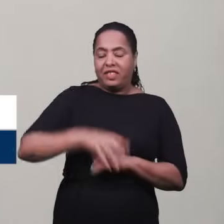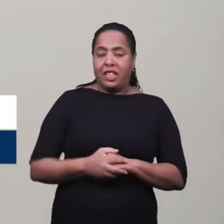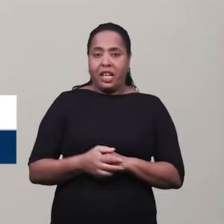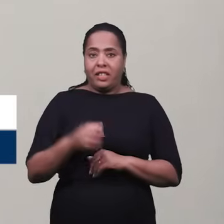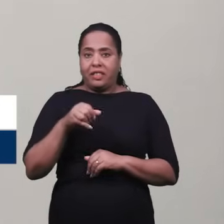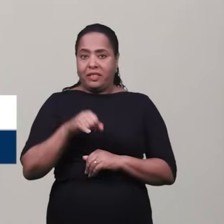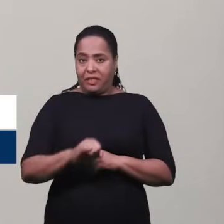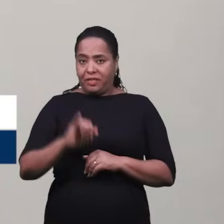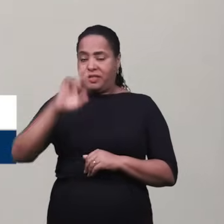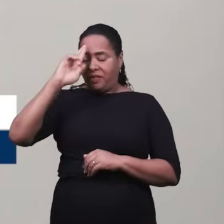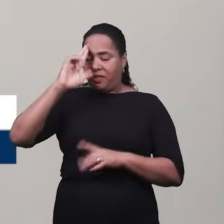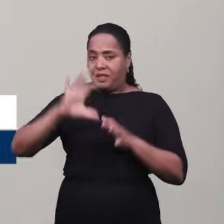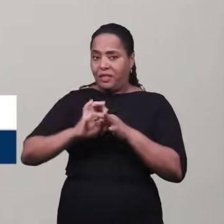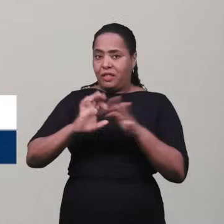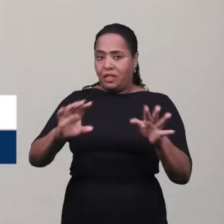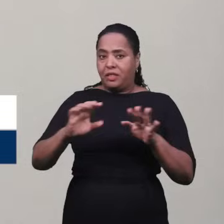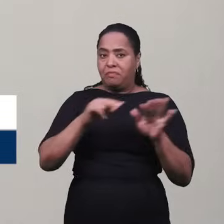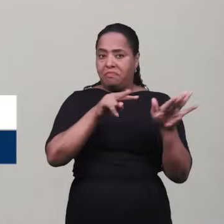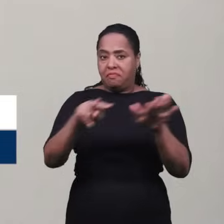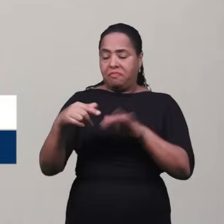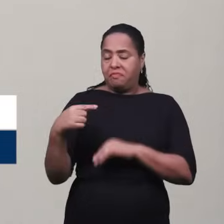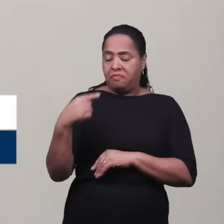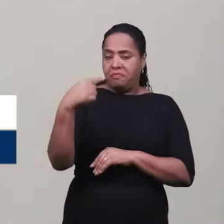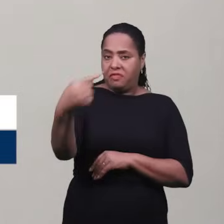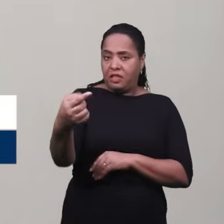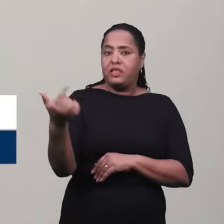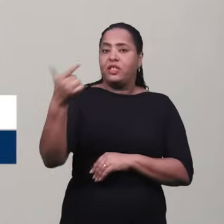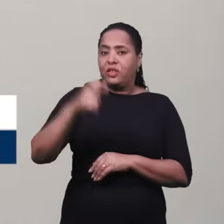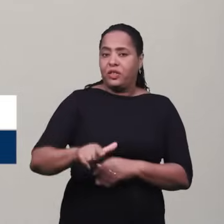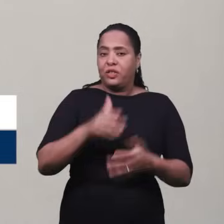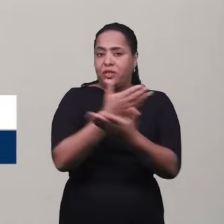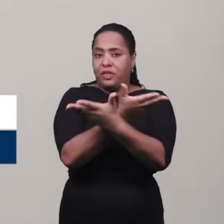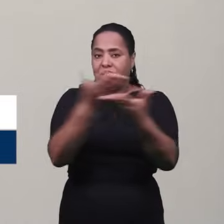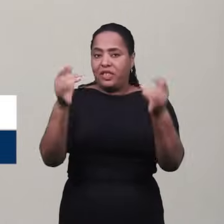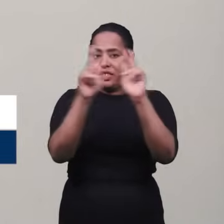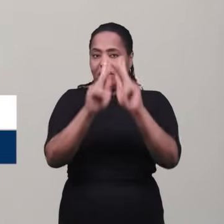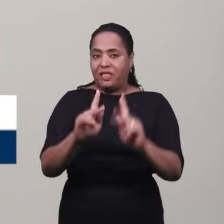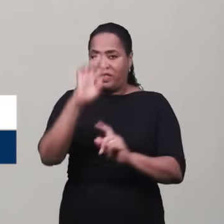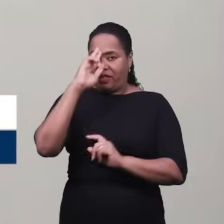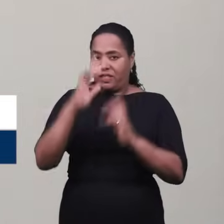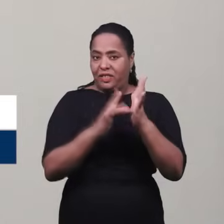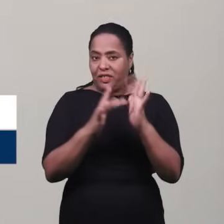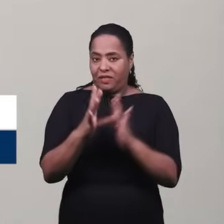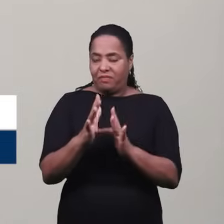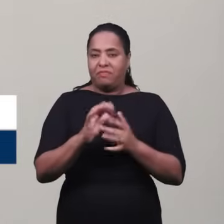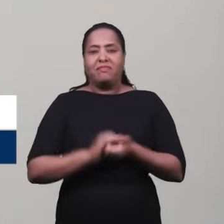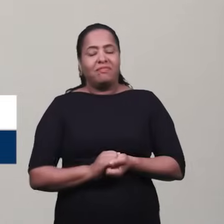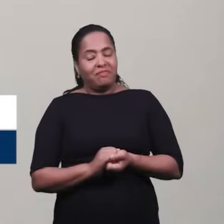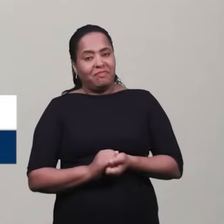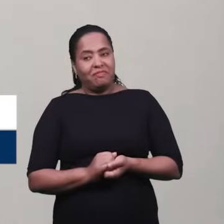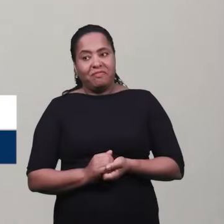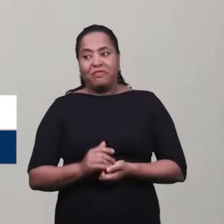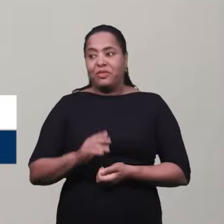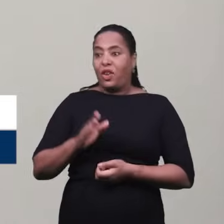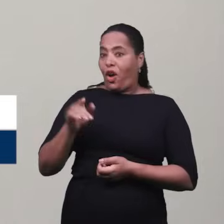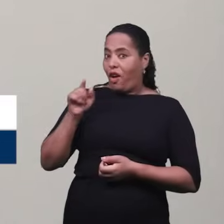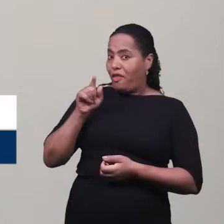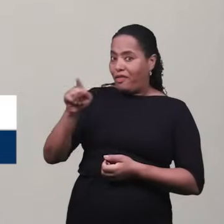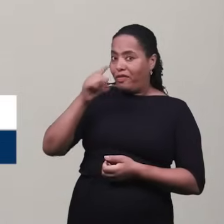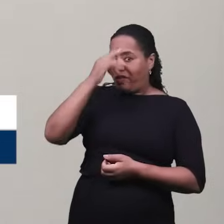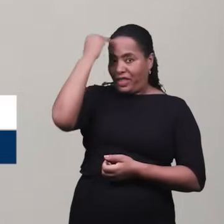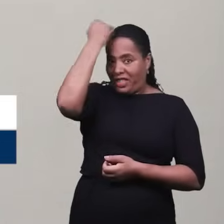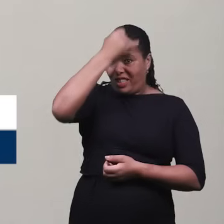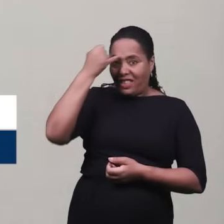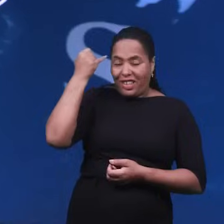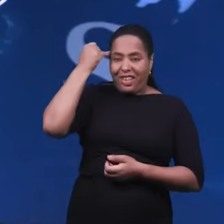o Senhor nos permitir, estaremos aqui na próxima semana. Saudamos a todos com a paz do Senhor Jesus. É com você no